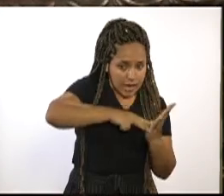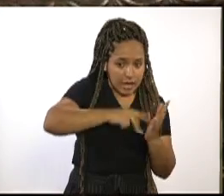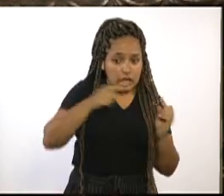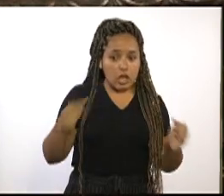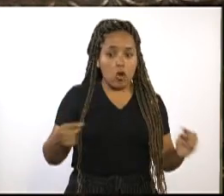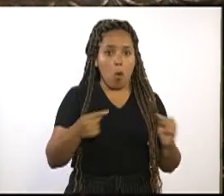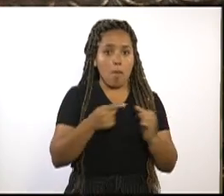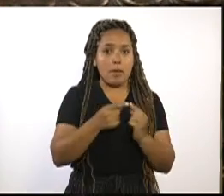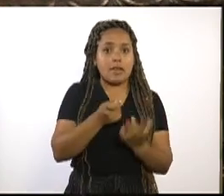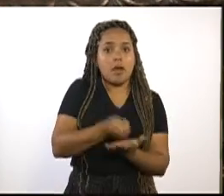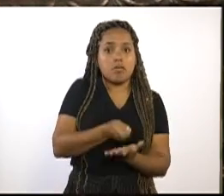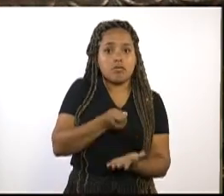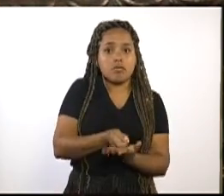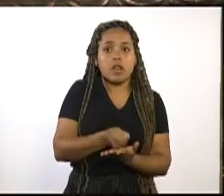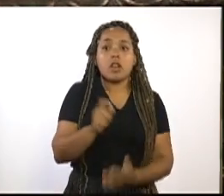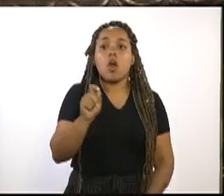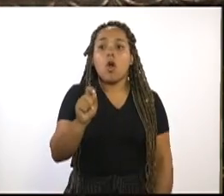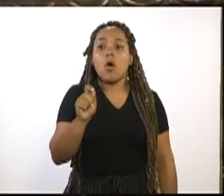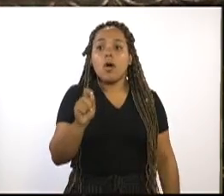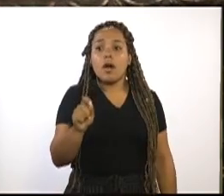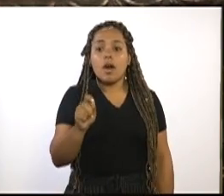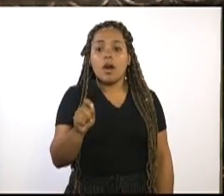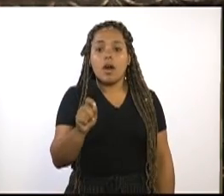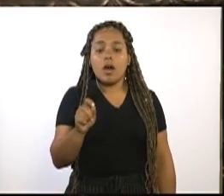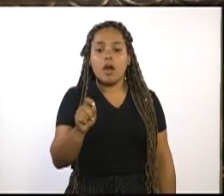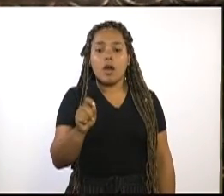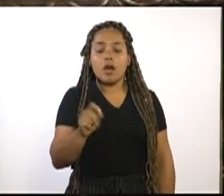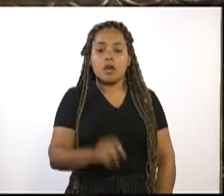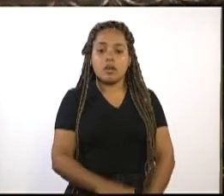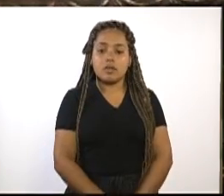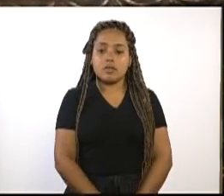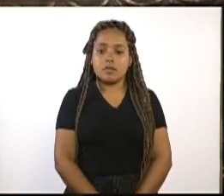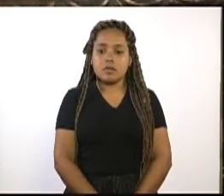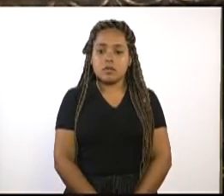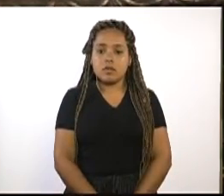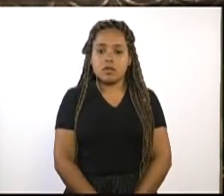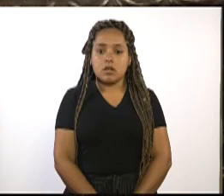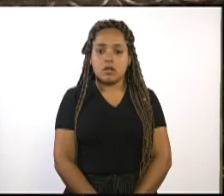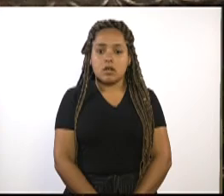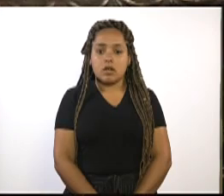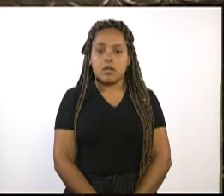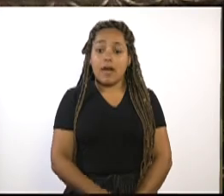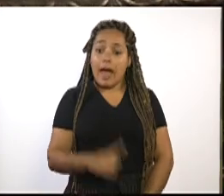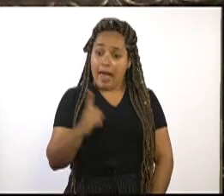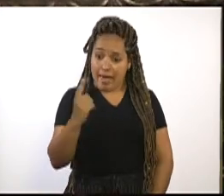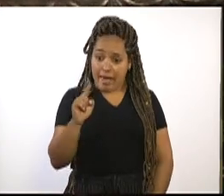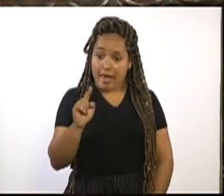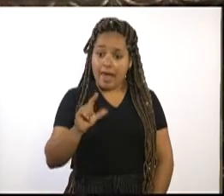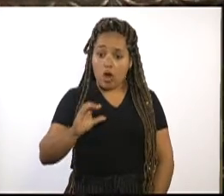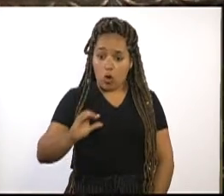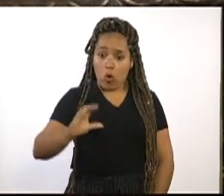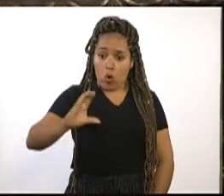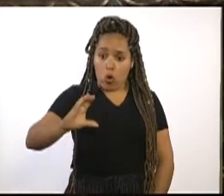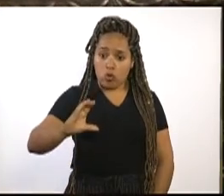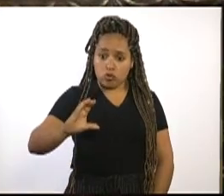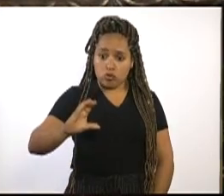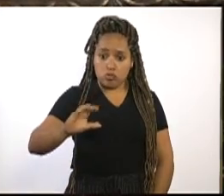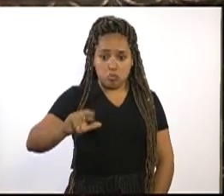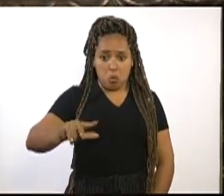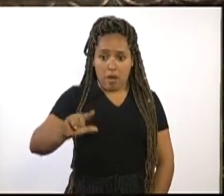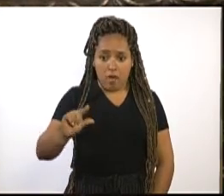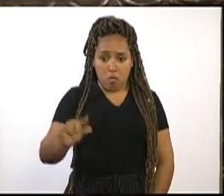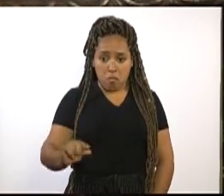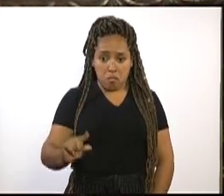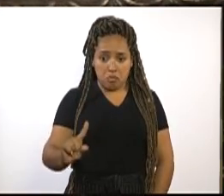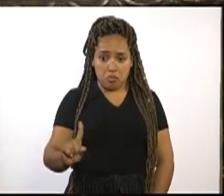é da Hannah Arendt. É um volume dessa grossura, mas o capítulo da tirania